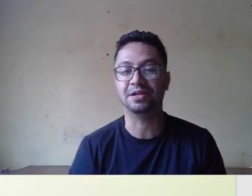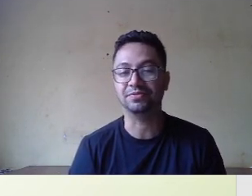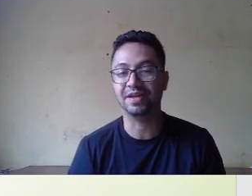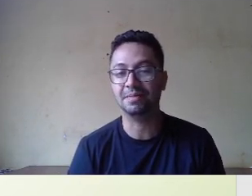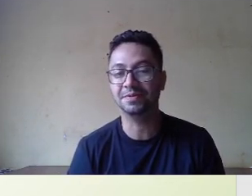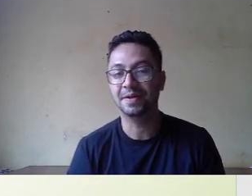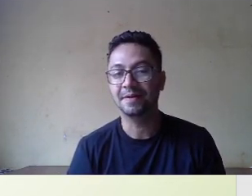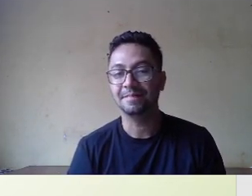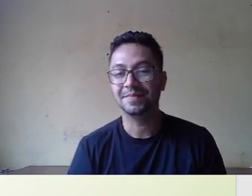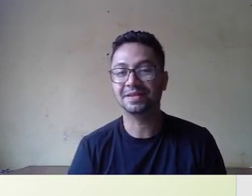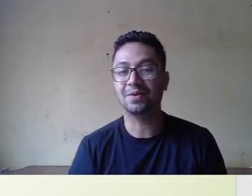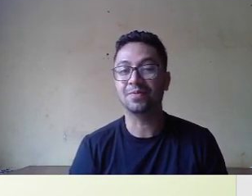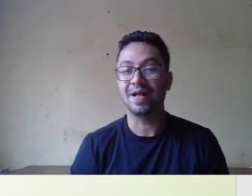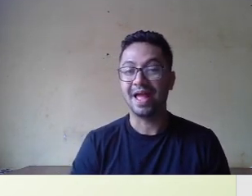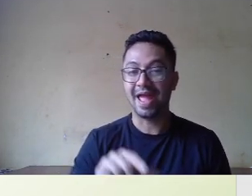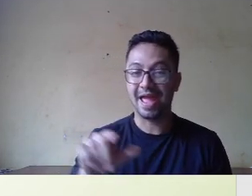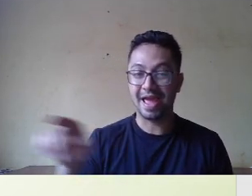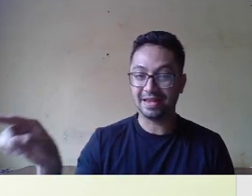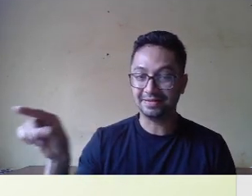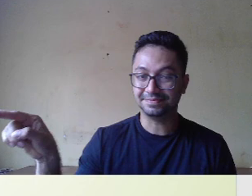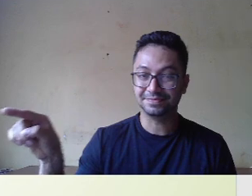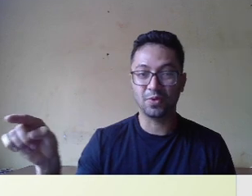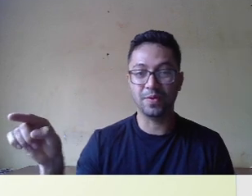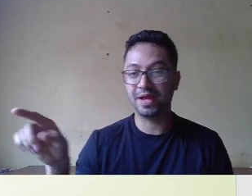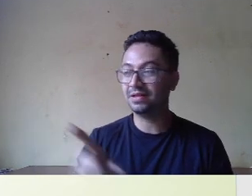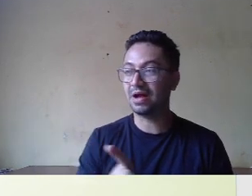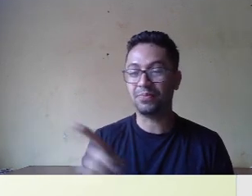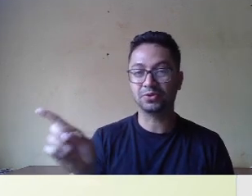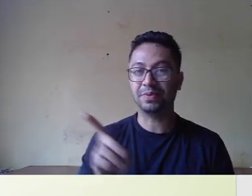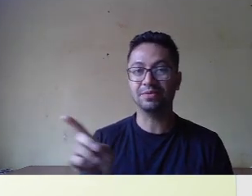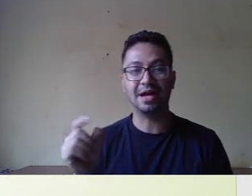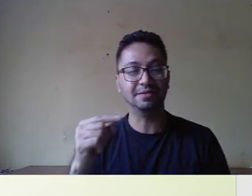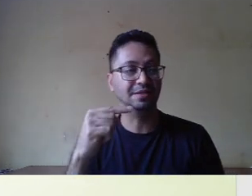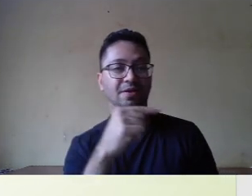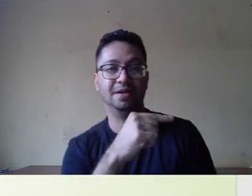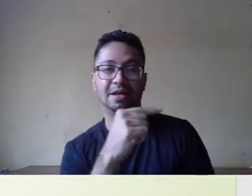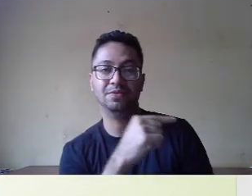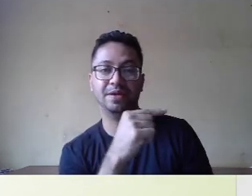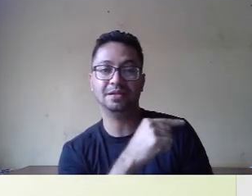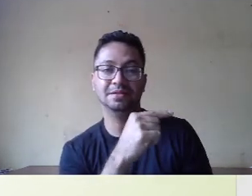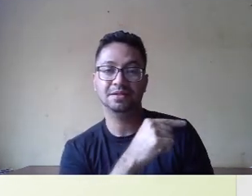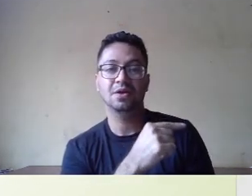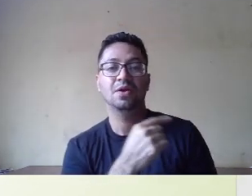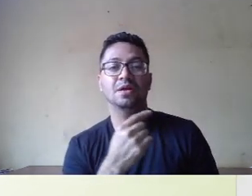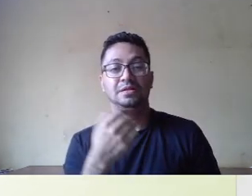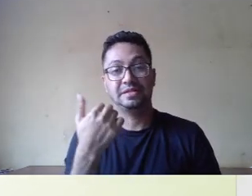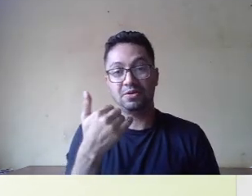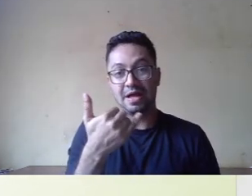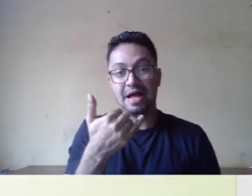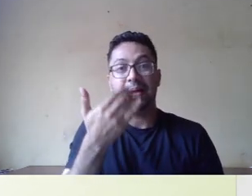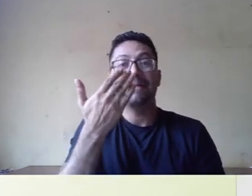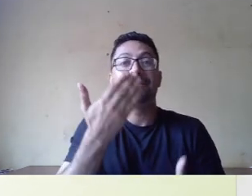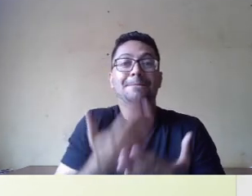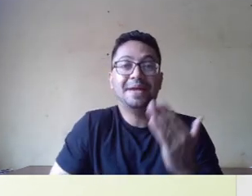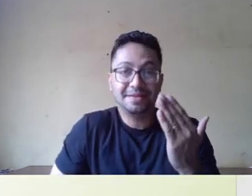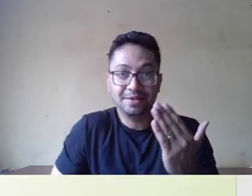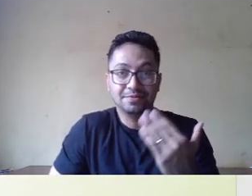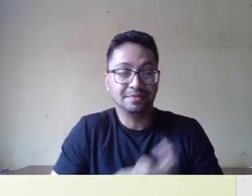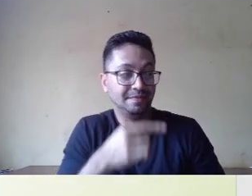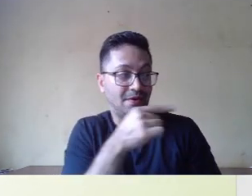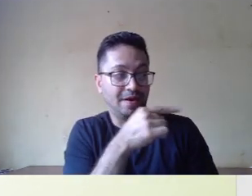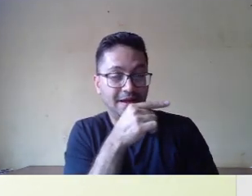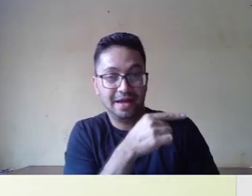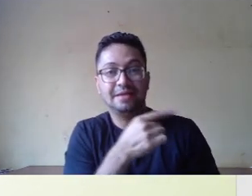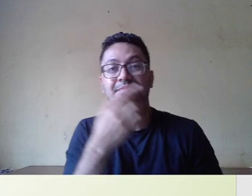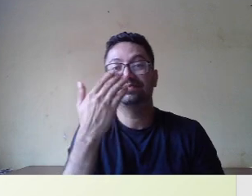sujeito, objeto, verbo. Então, ela ou ele, eu aponto para o lado aqui, ela ou ele, celular,